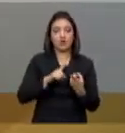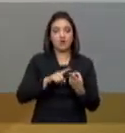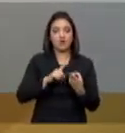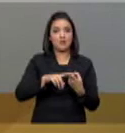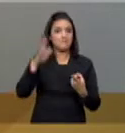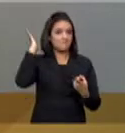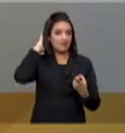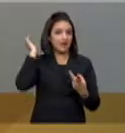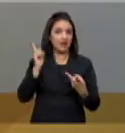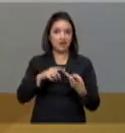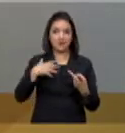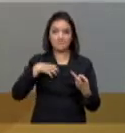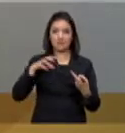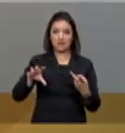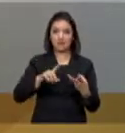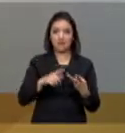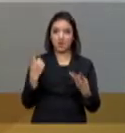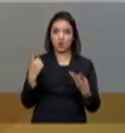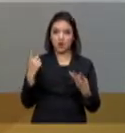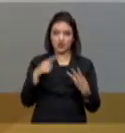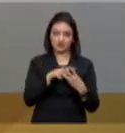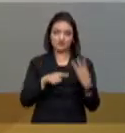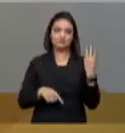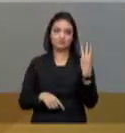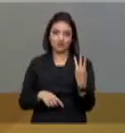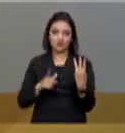Goiás. A Constituição